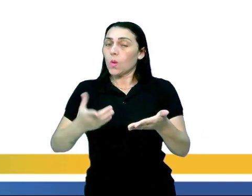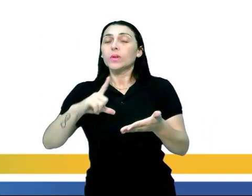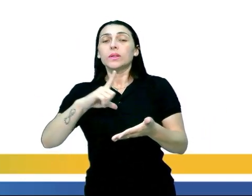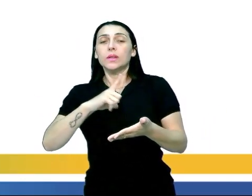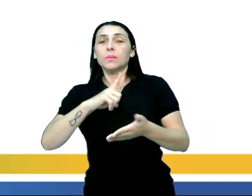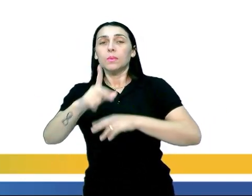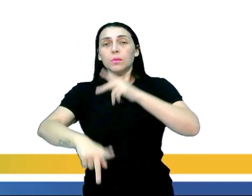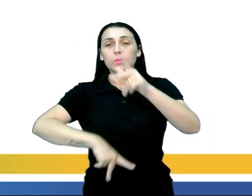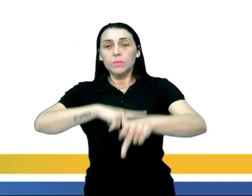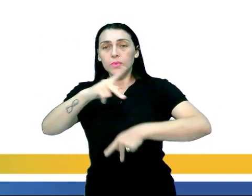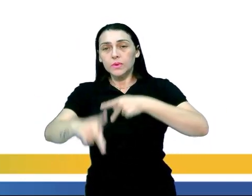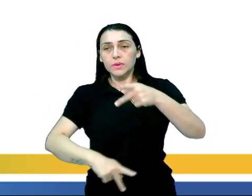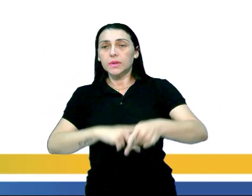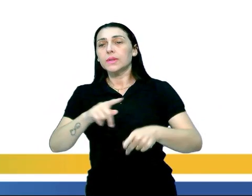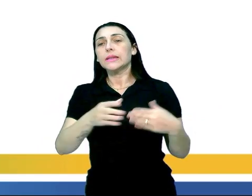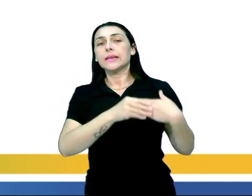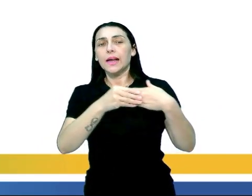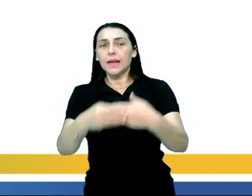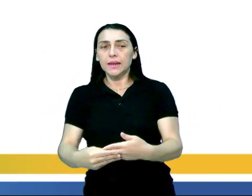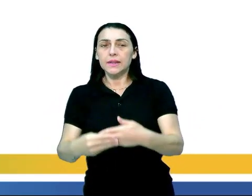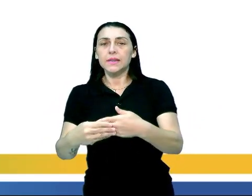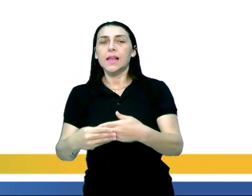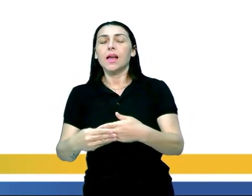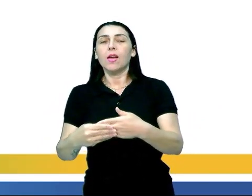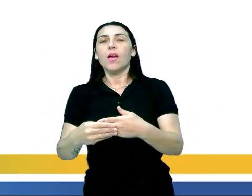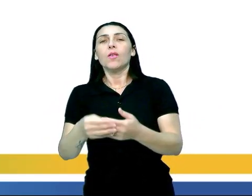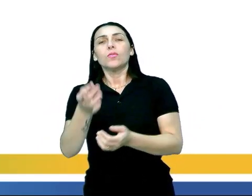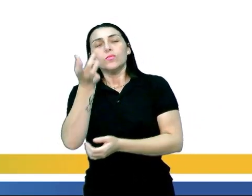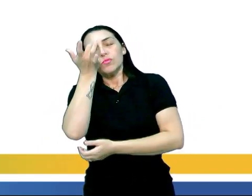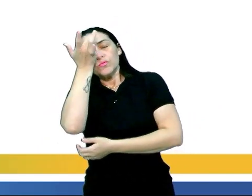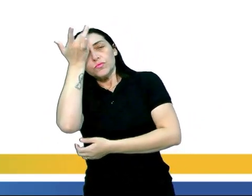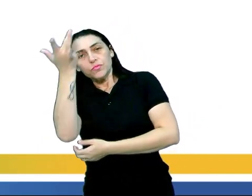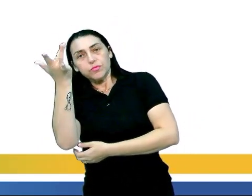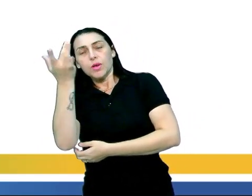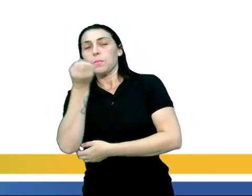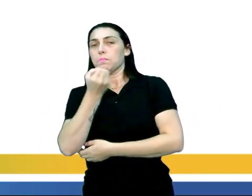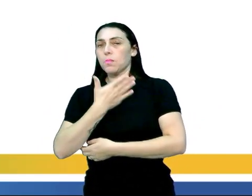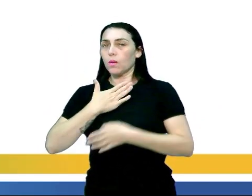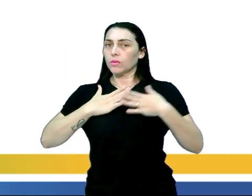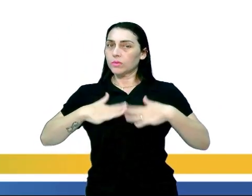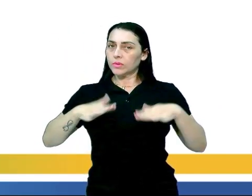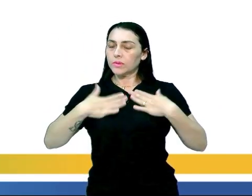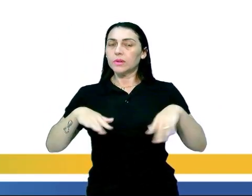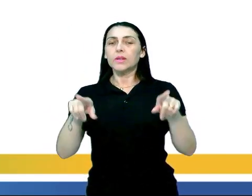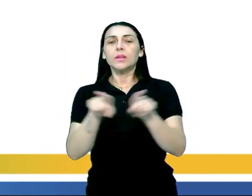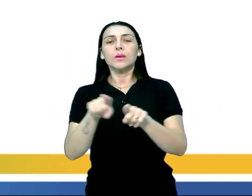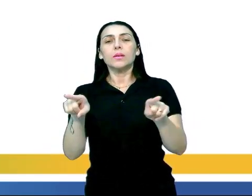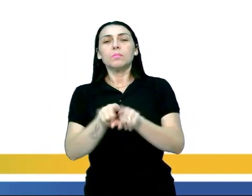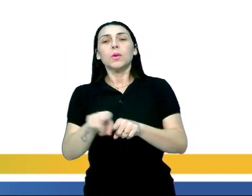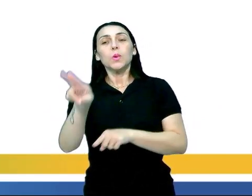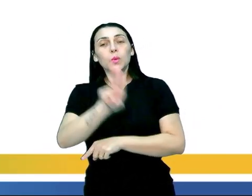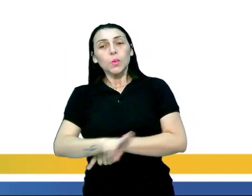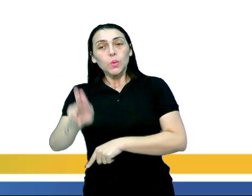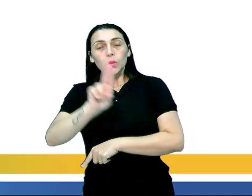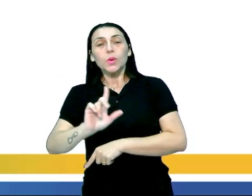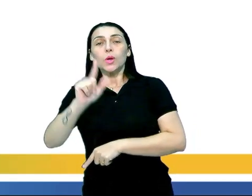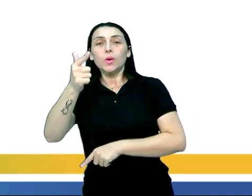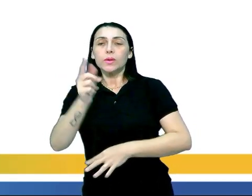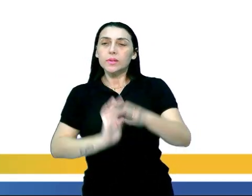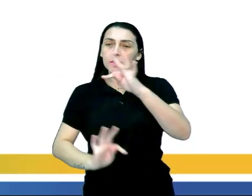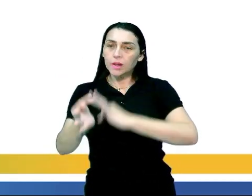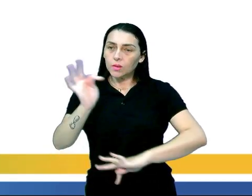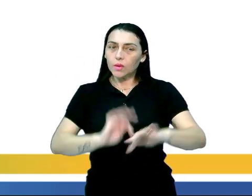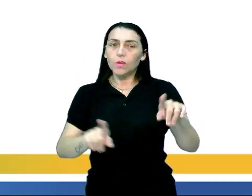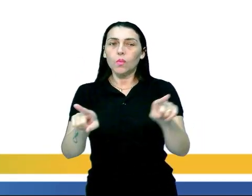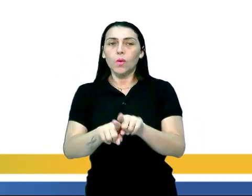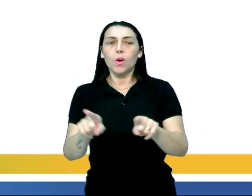a população. Apesar de trazer um grande conforto e facilidade, o uso excessivo dessas e outras